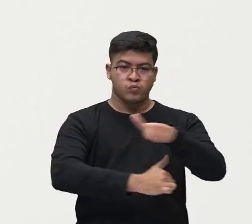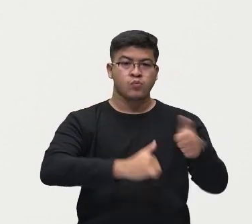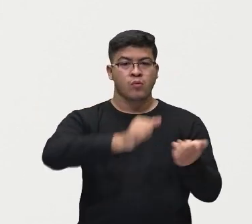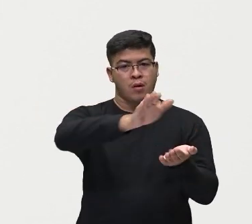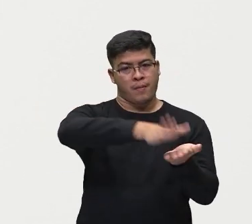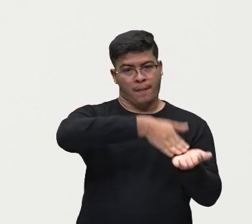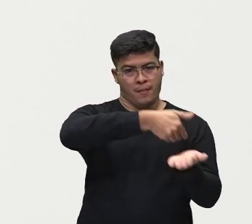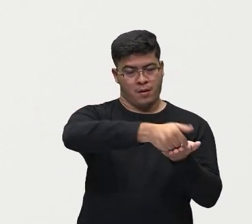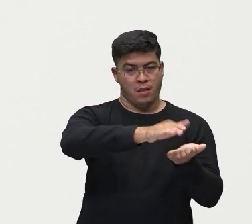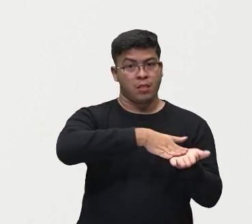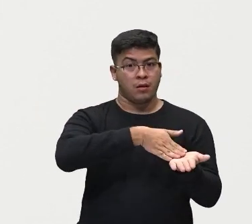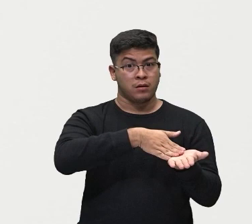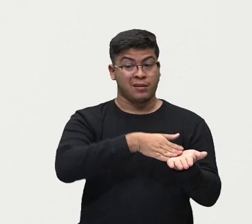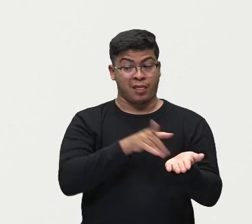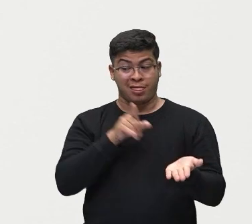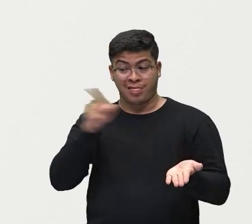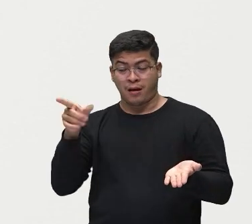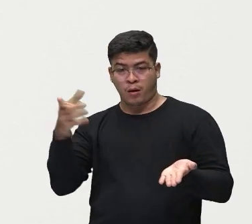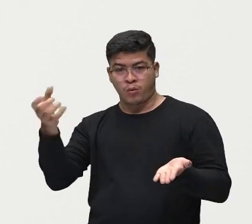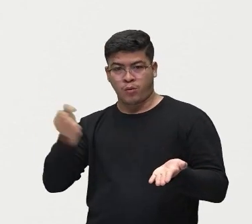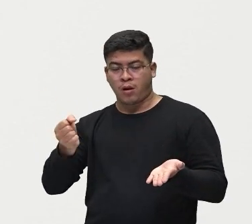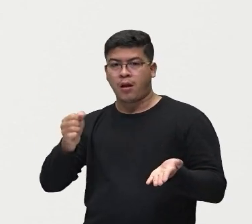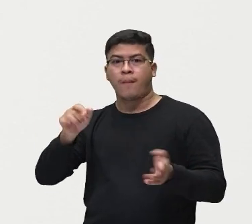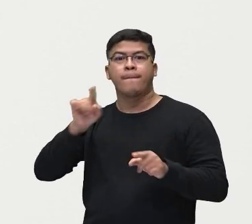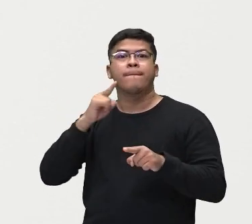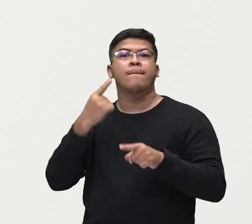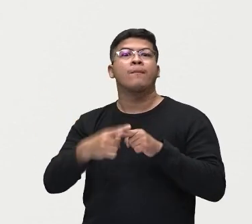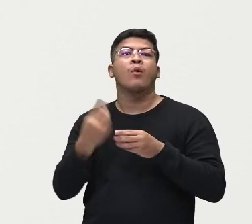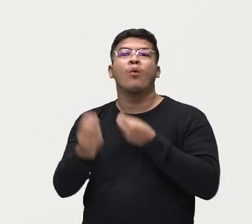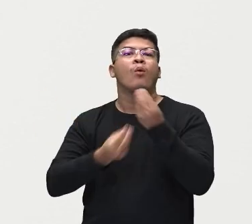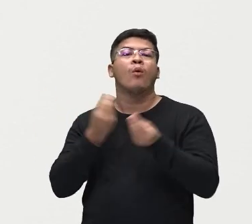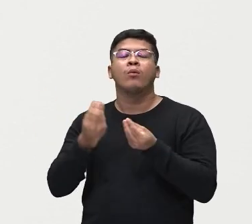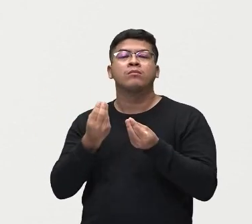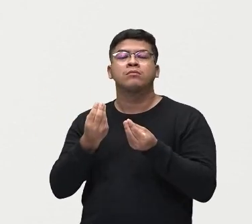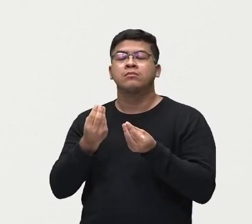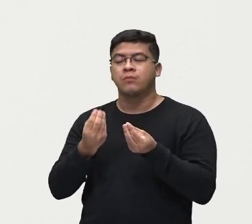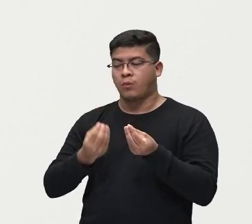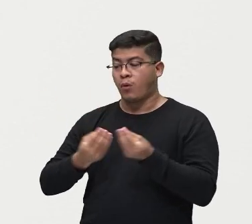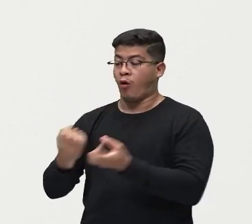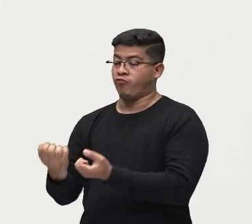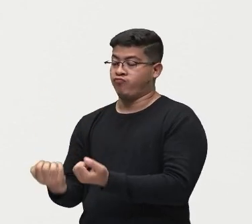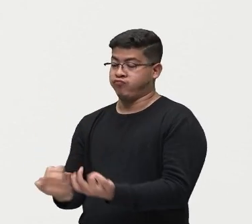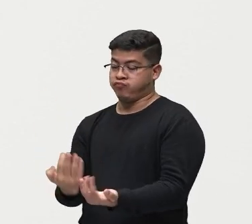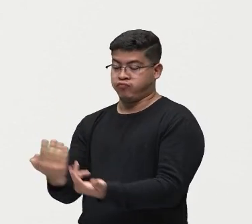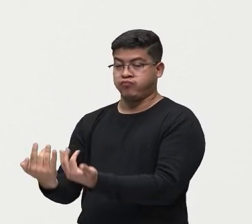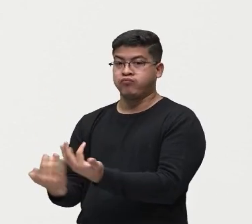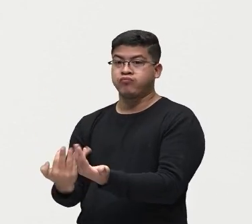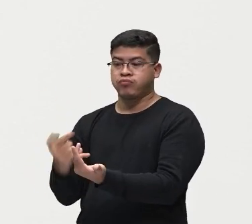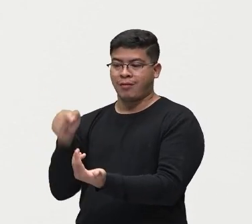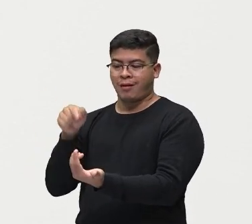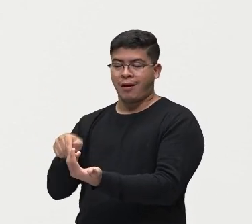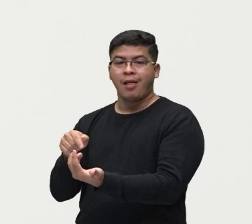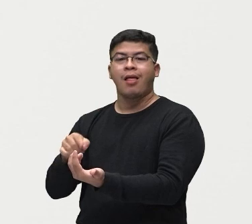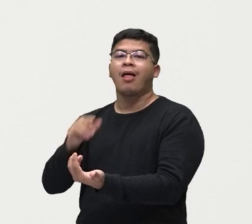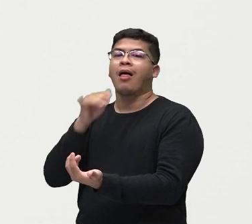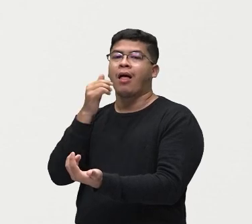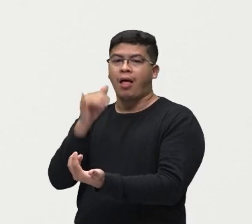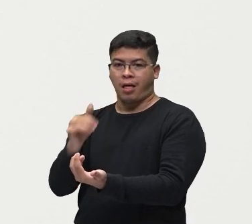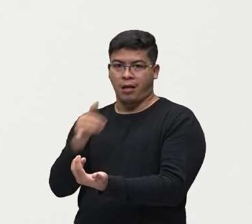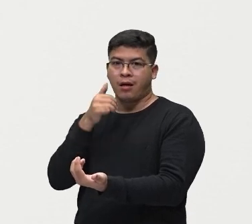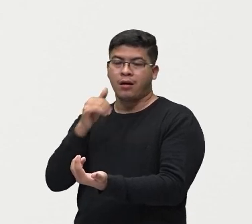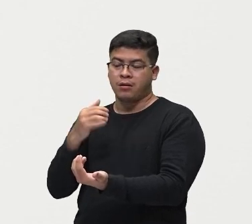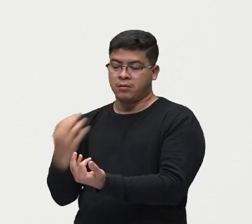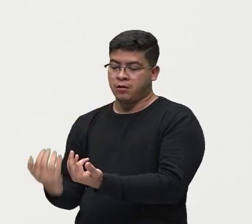usam as variações de temperatura para a fabricação de queijos e manteigas. E também tem